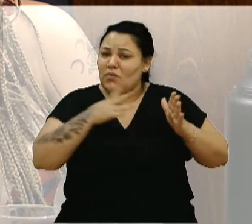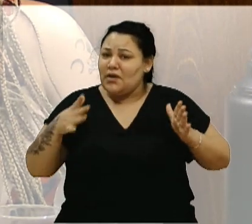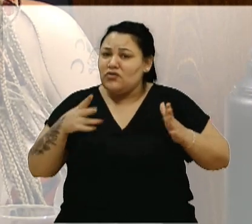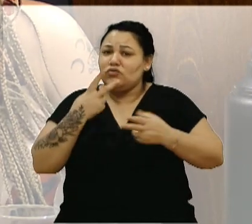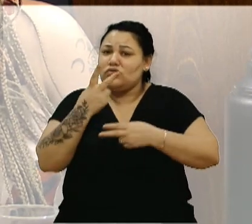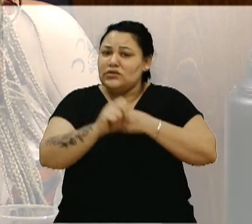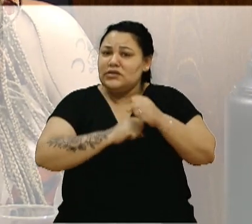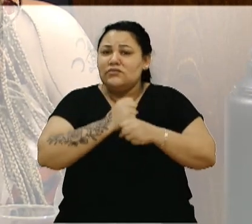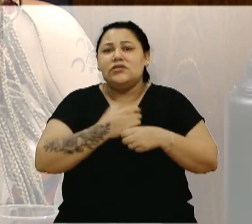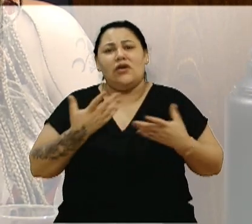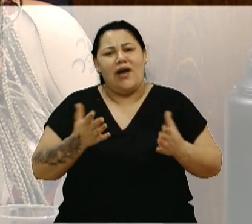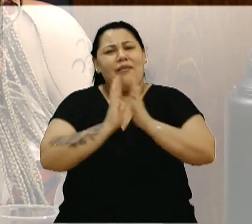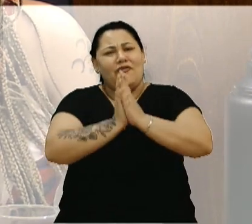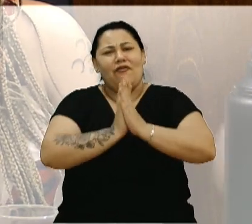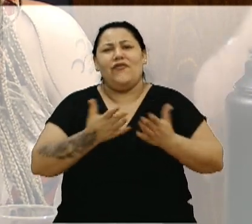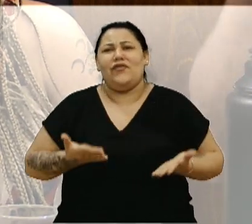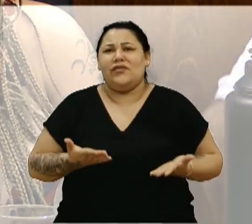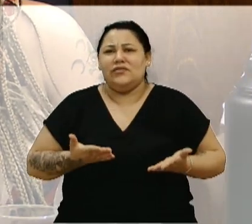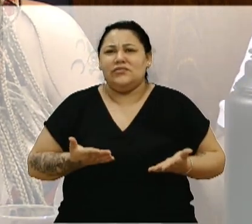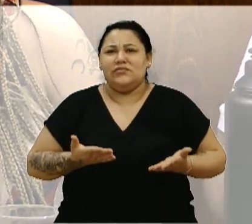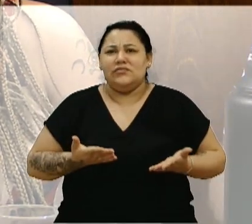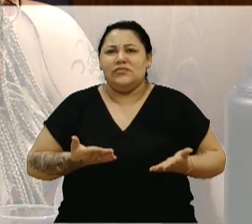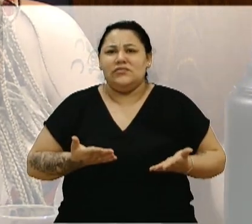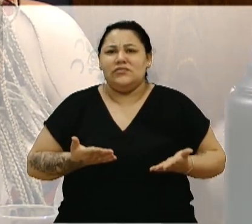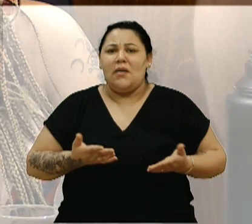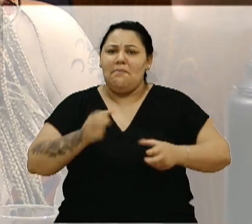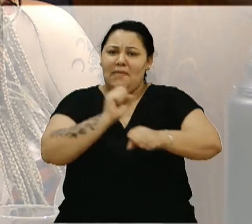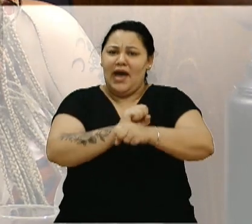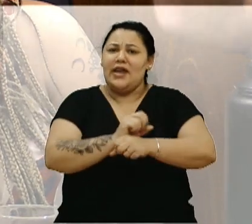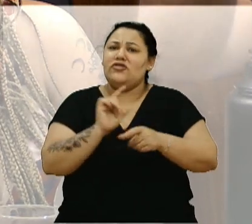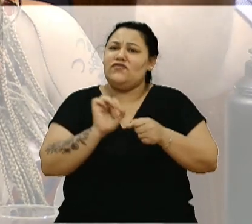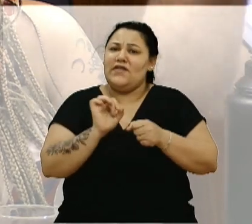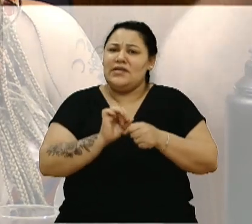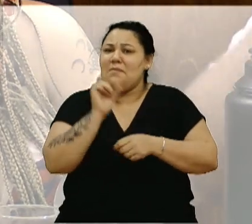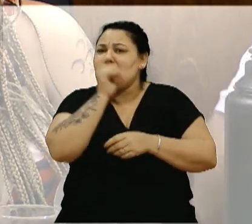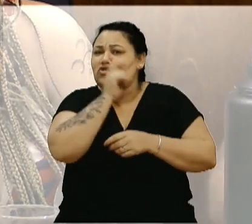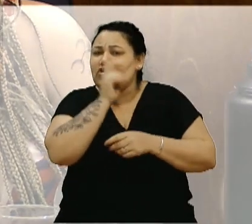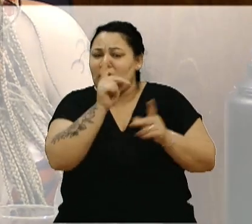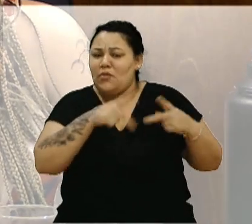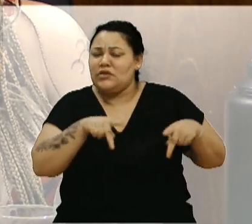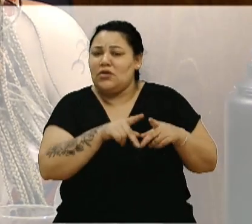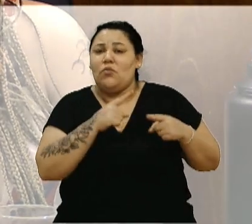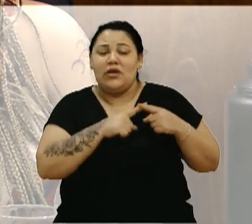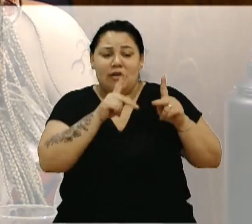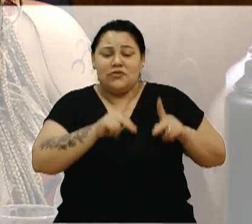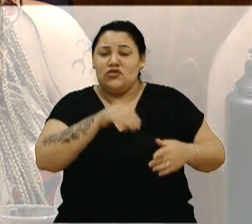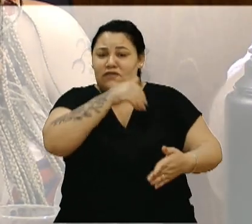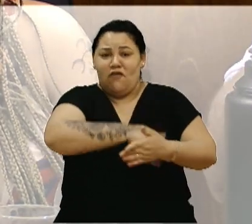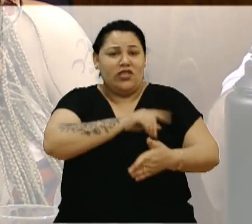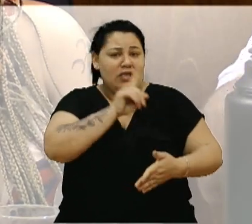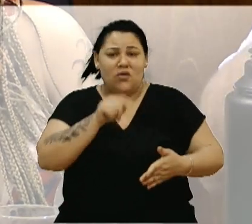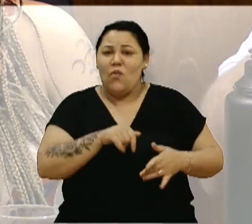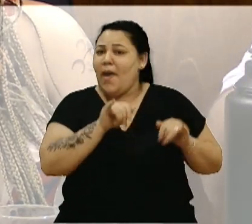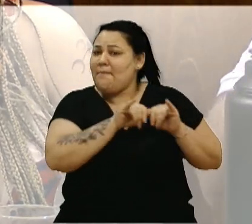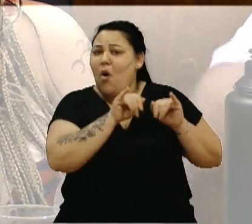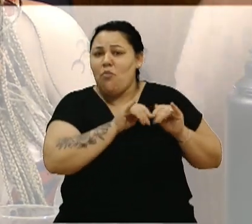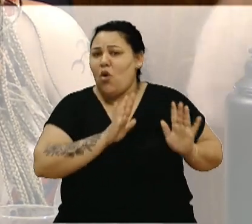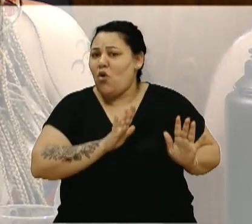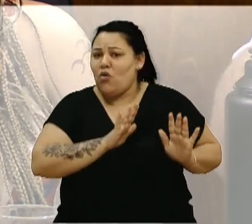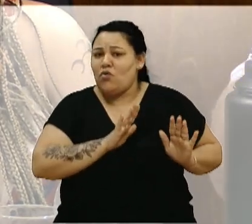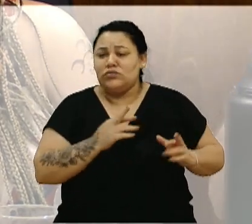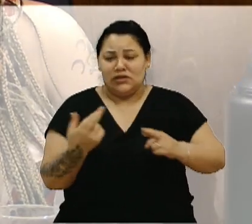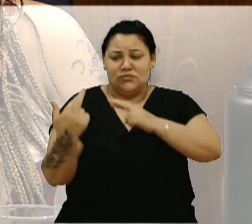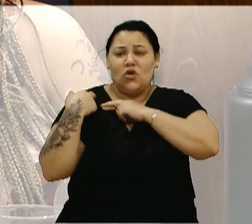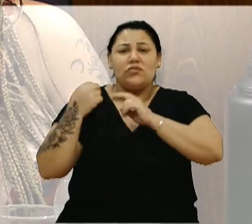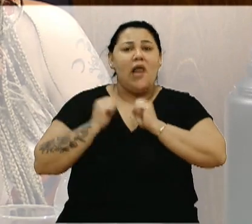tomem tento. Não tirem as pessoas para trouxa, porque o eleitorado não é trouxa. E se responsabilizem pelas